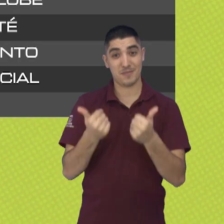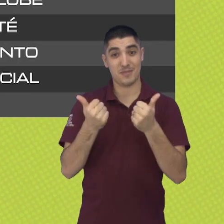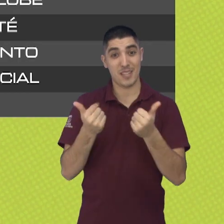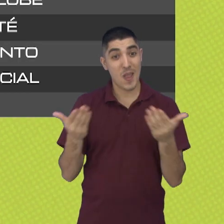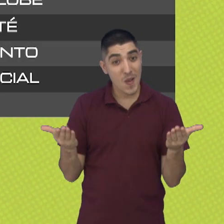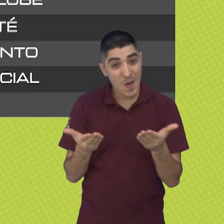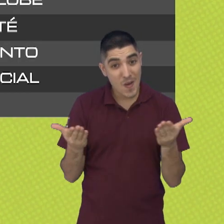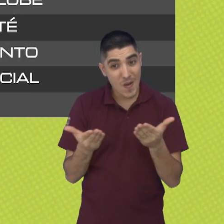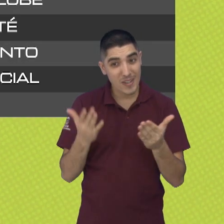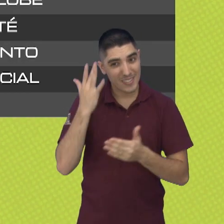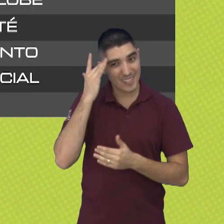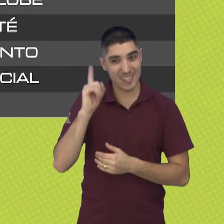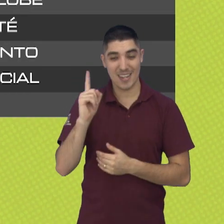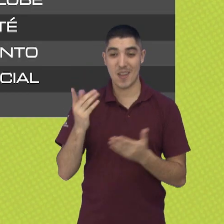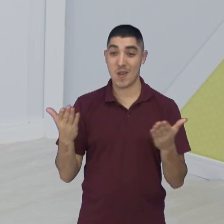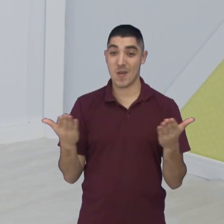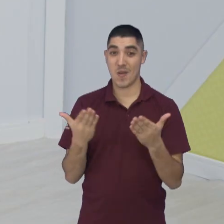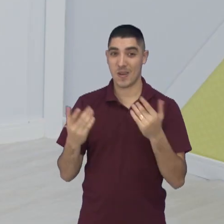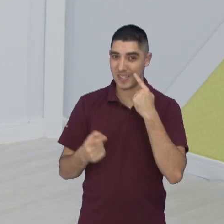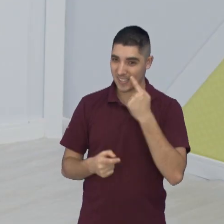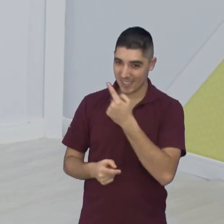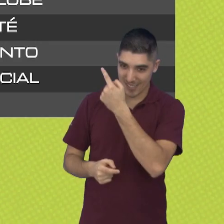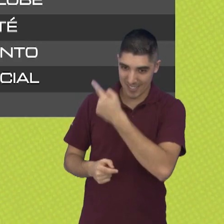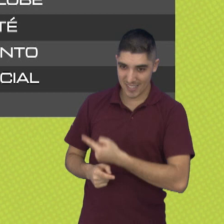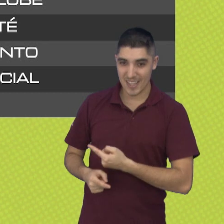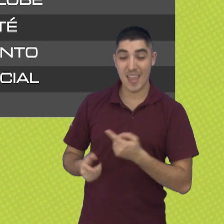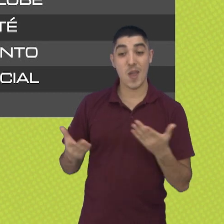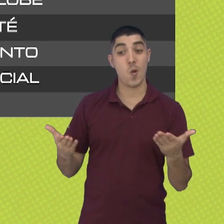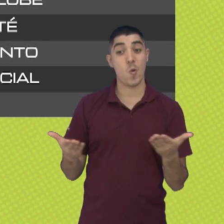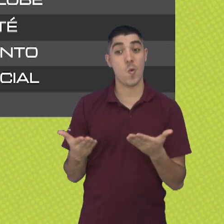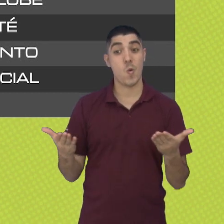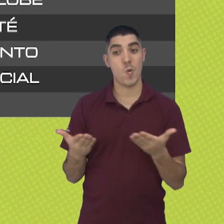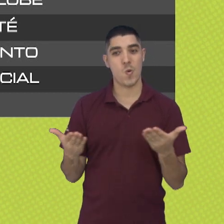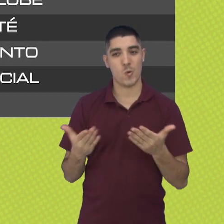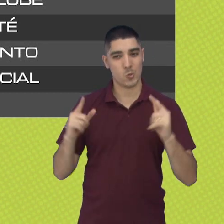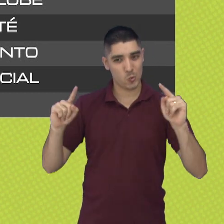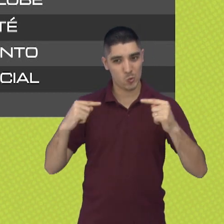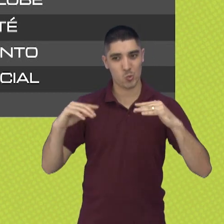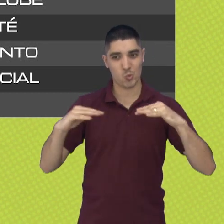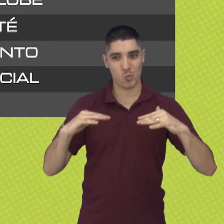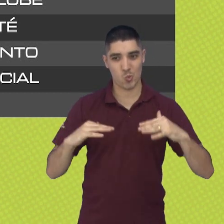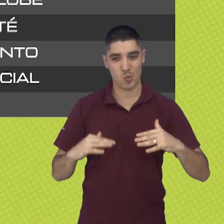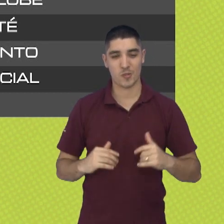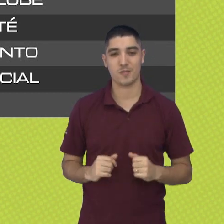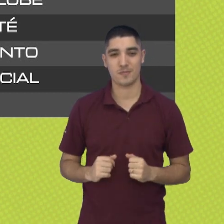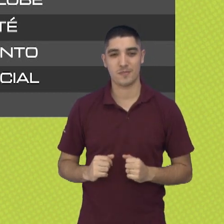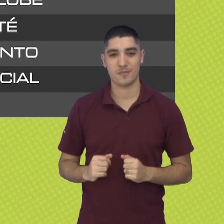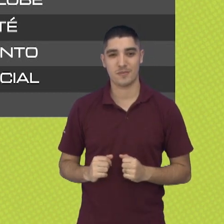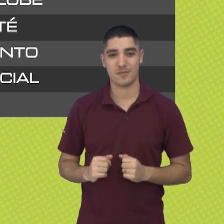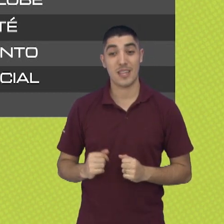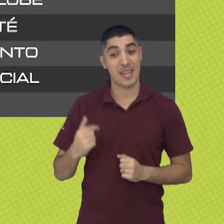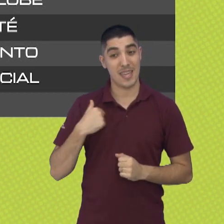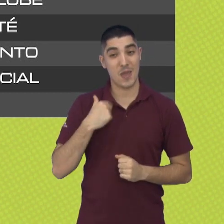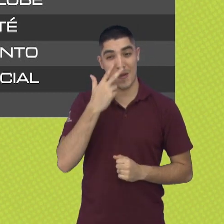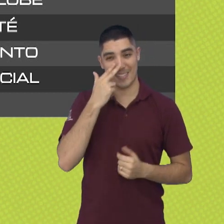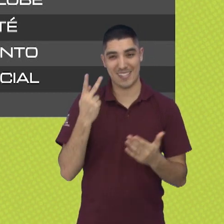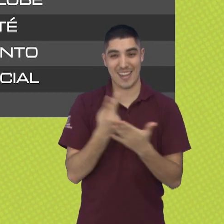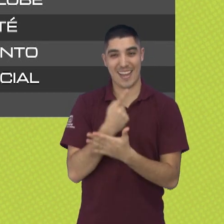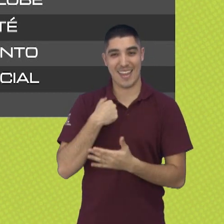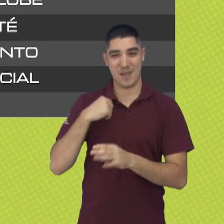hoje. Tudo hoje. Aqui, hoje está escrito amanhã aqui, é tudo hoje. Tudo hoje, que beleza. E olha só, acho que fui eu que mandei mesmo errado, mas tudo